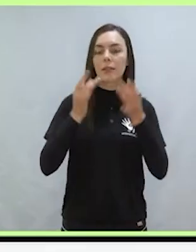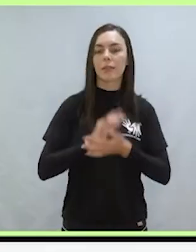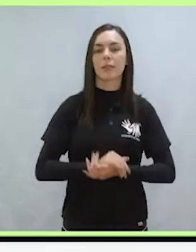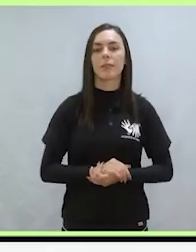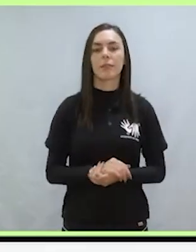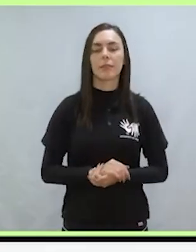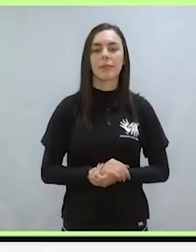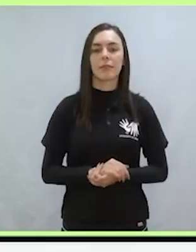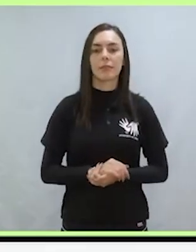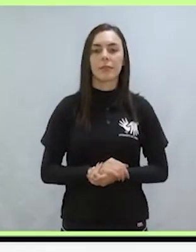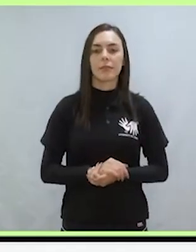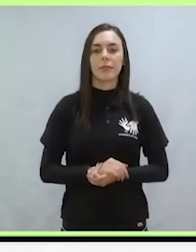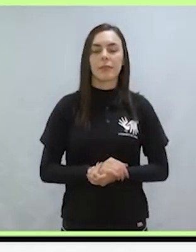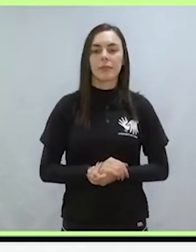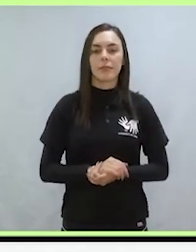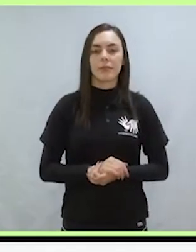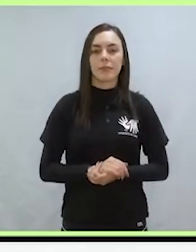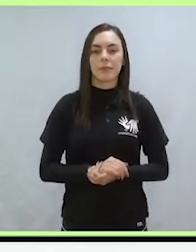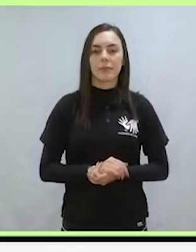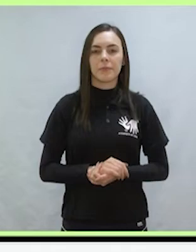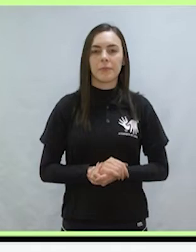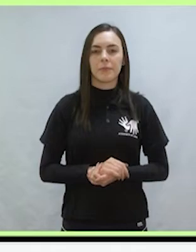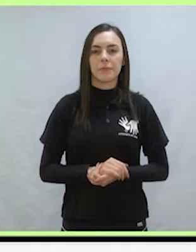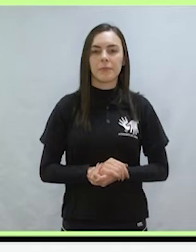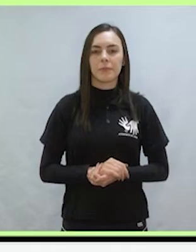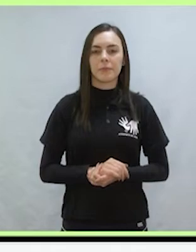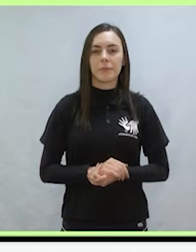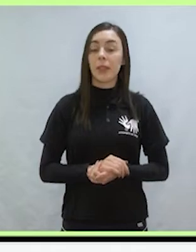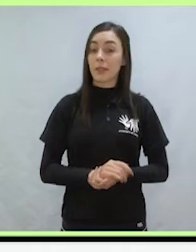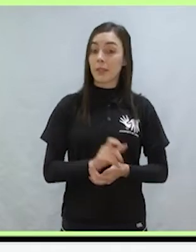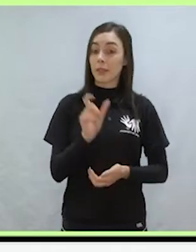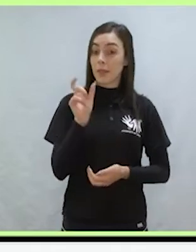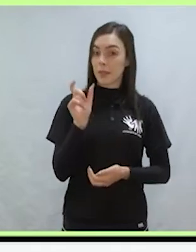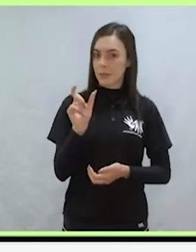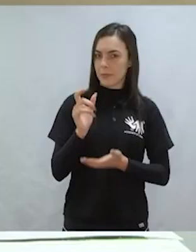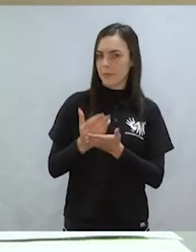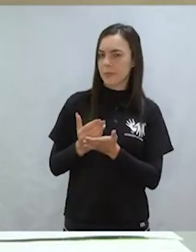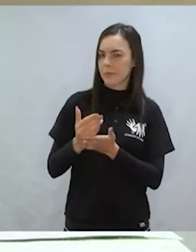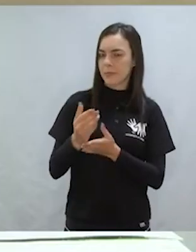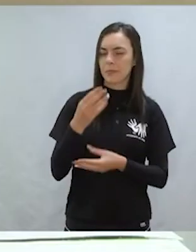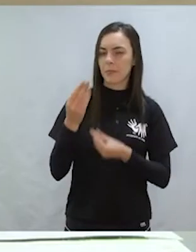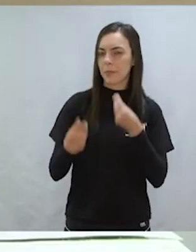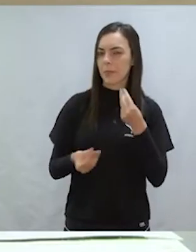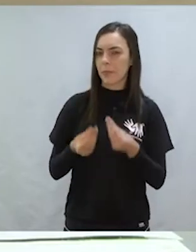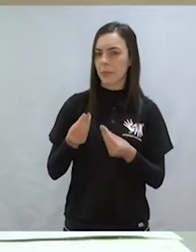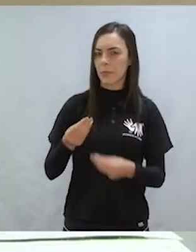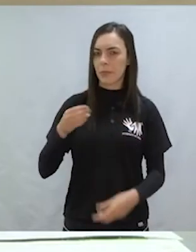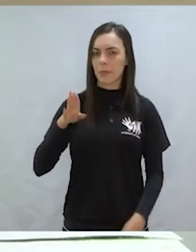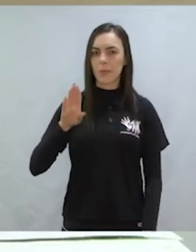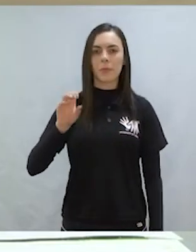aqui com a prof. Então nós começamos a nossa palavra falando de